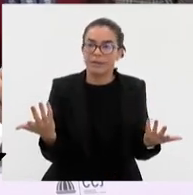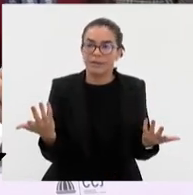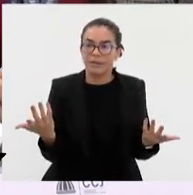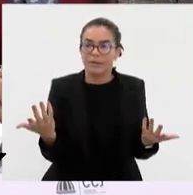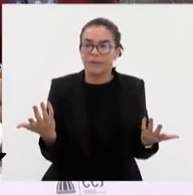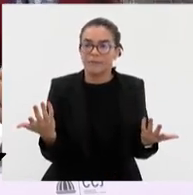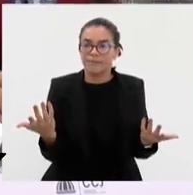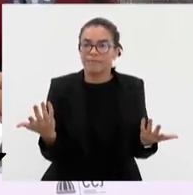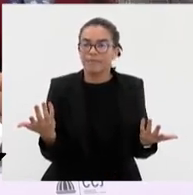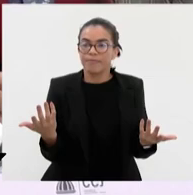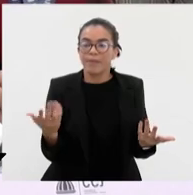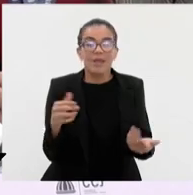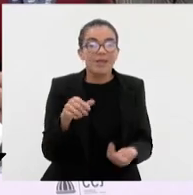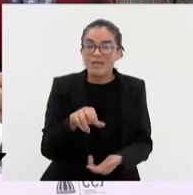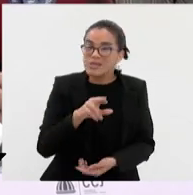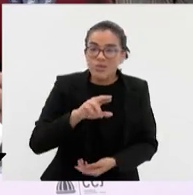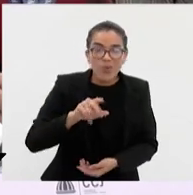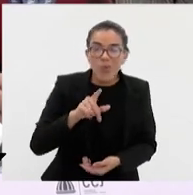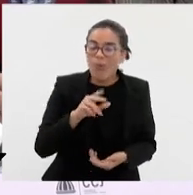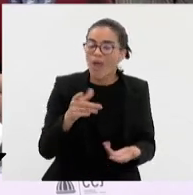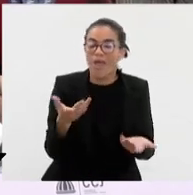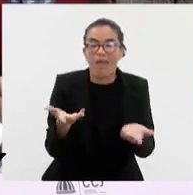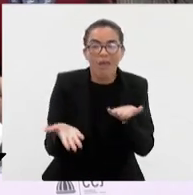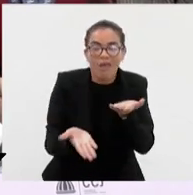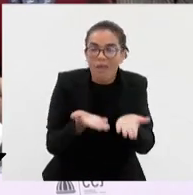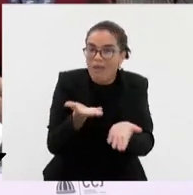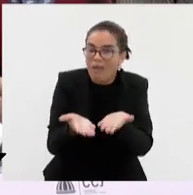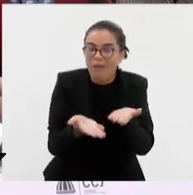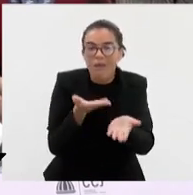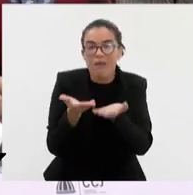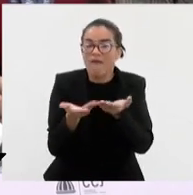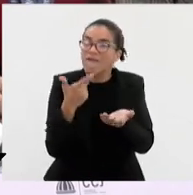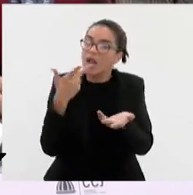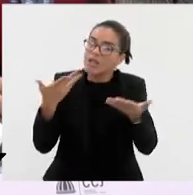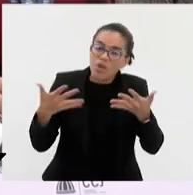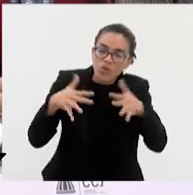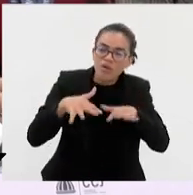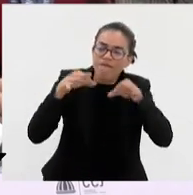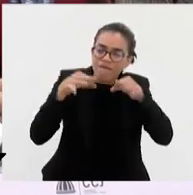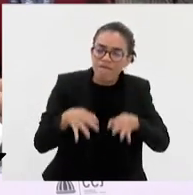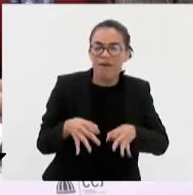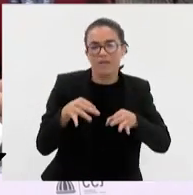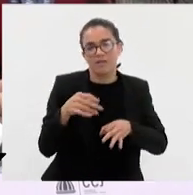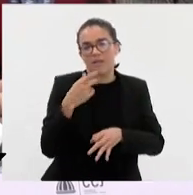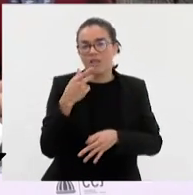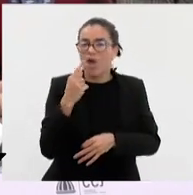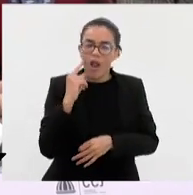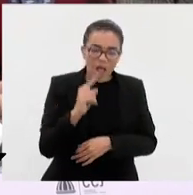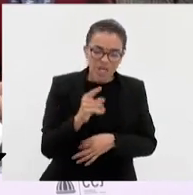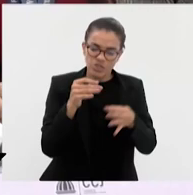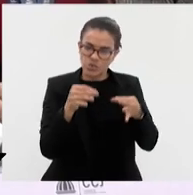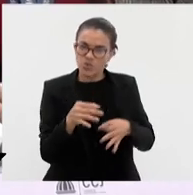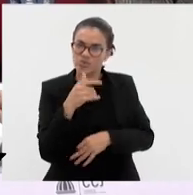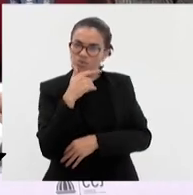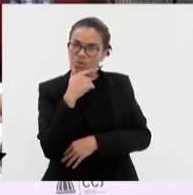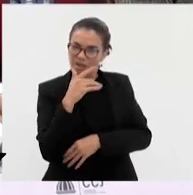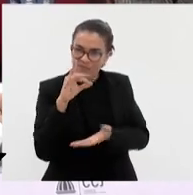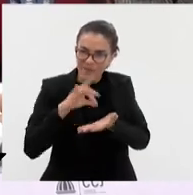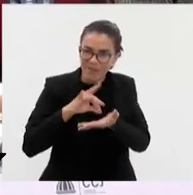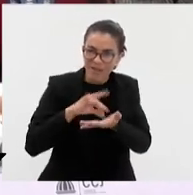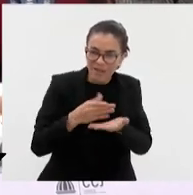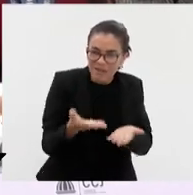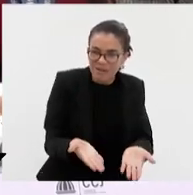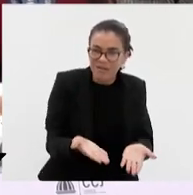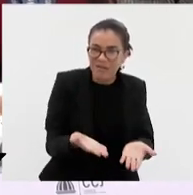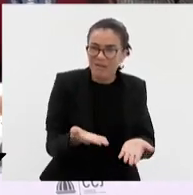isso. Isto é não cuidar. E se nós estamos falando de inclusão de verdade, nós temos que olhar aquilo que é justo, aquilo que é verdadeiro e aquilo